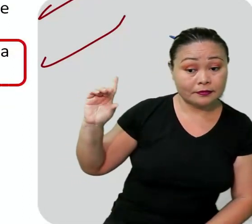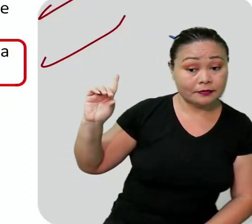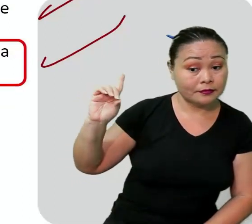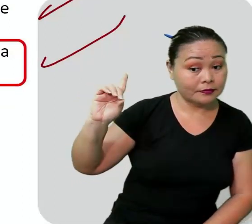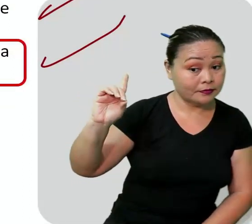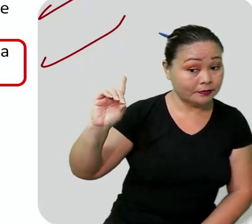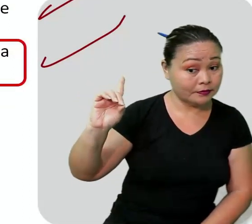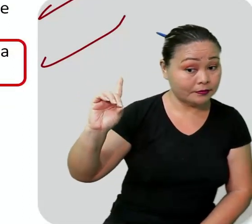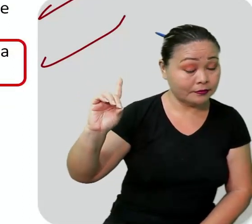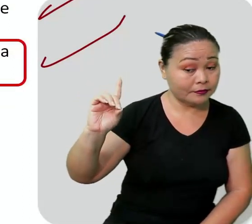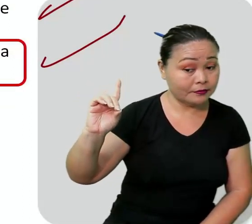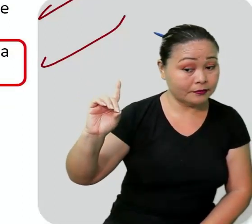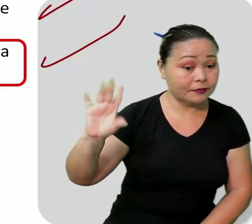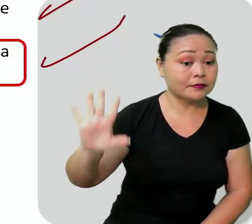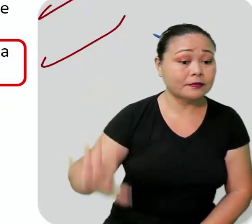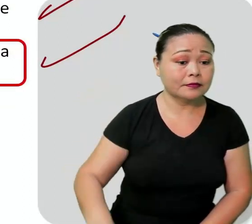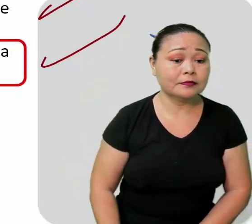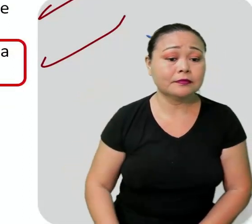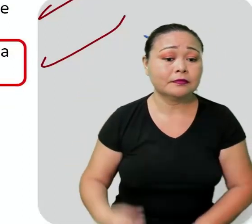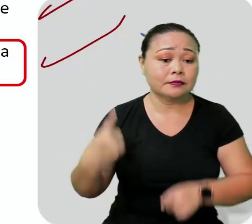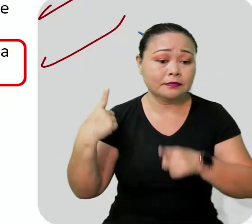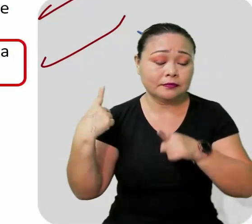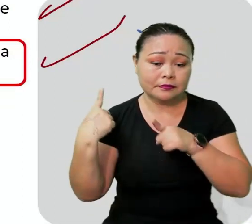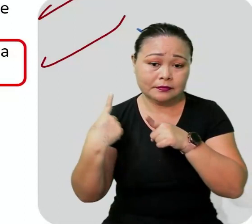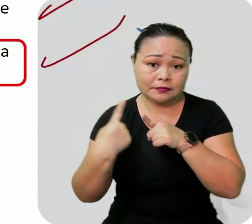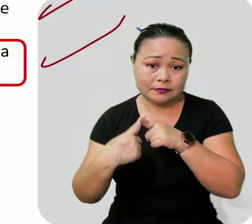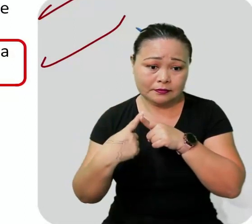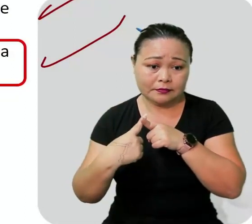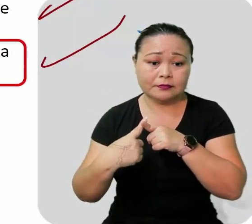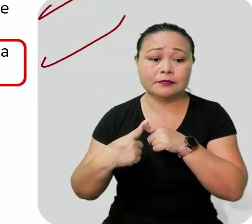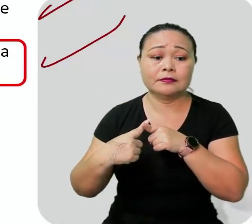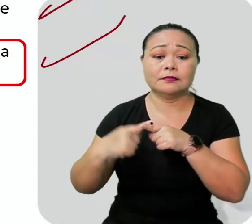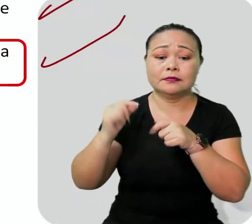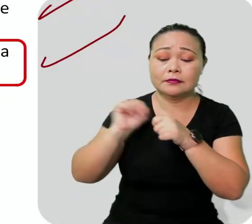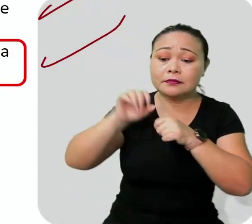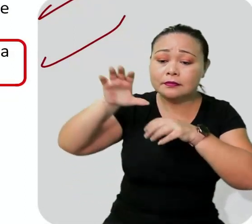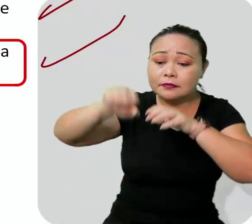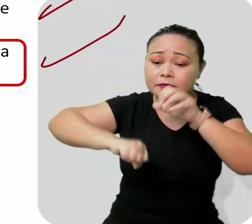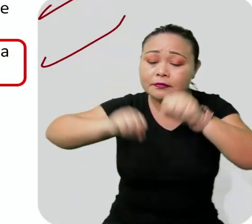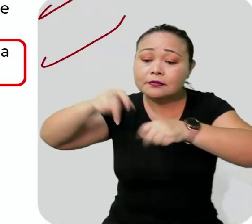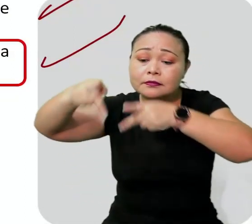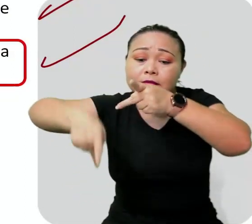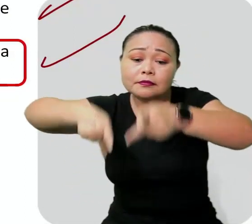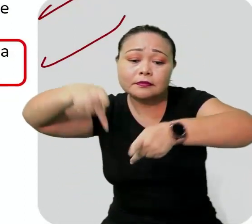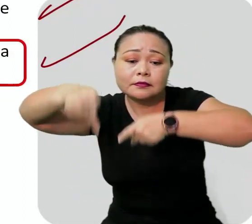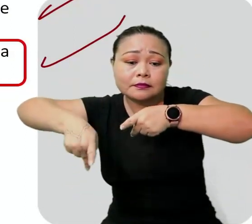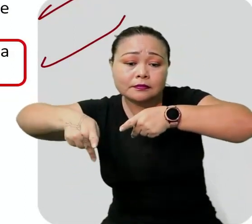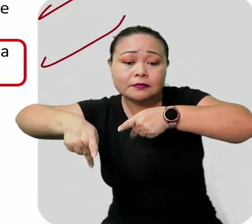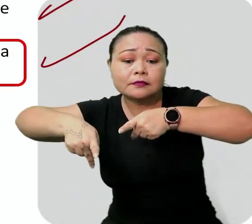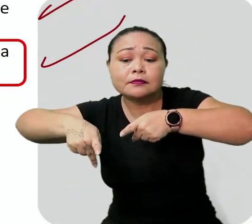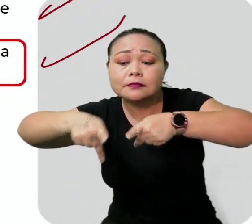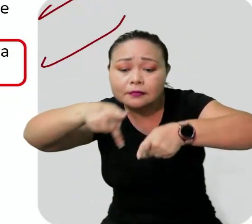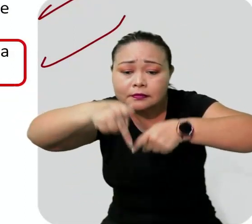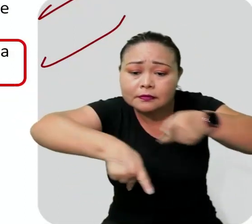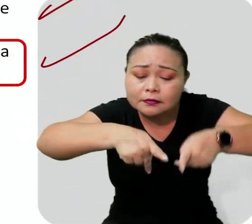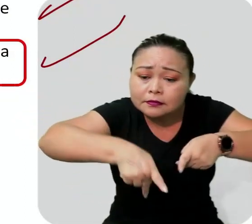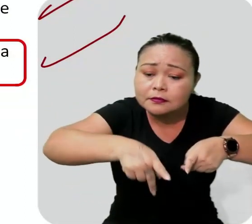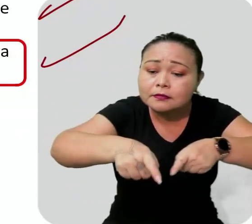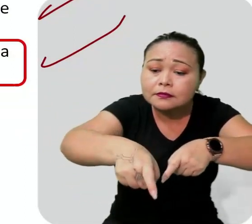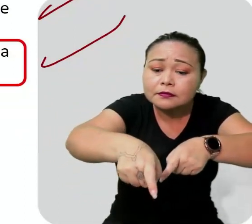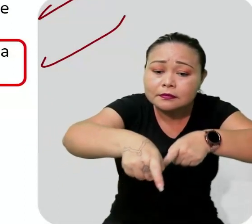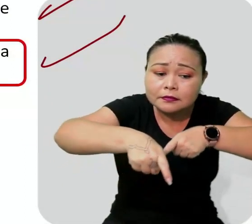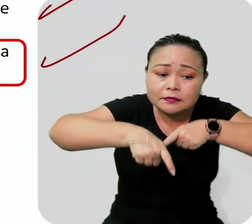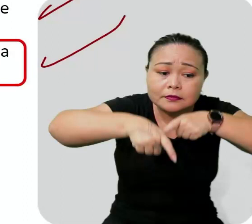letra D. Pois é, porque foram domesticados por populações que